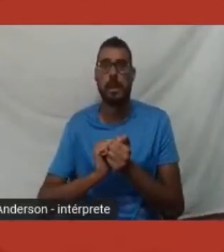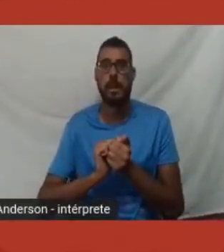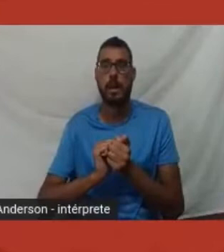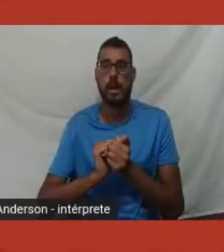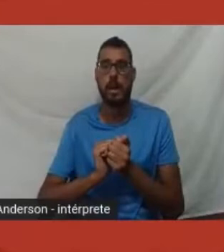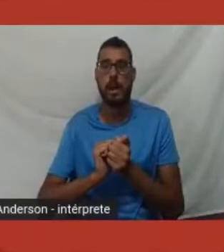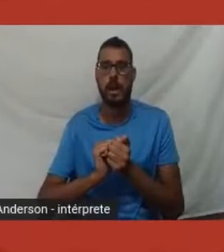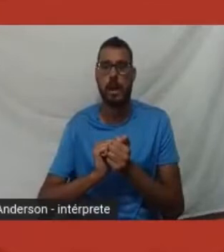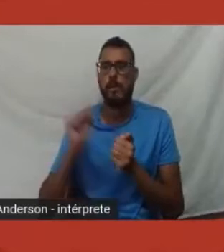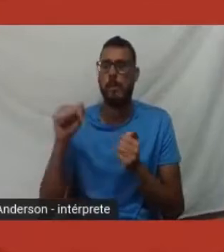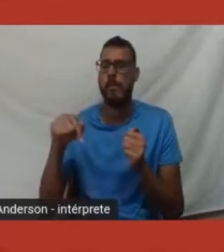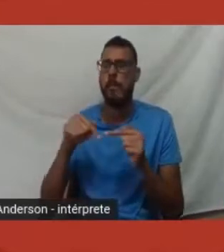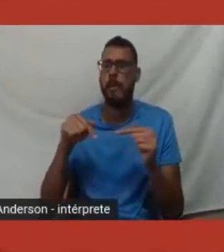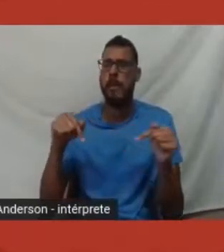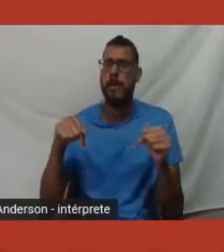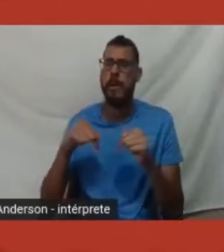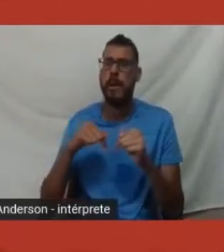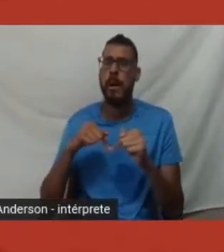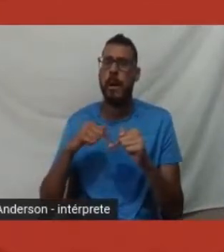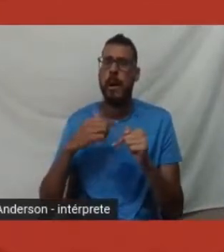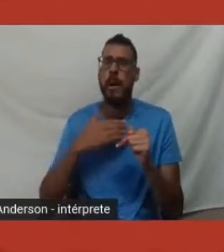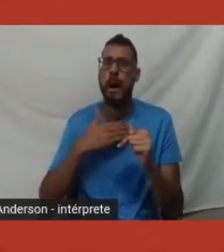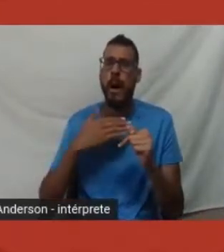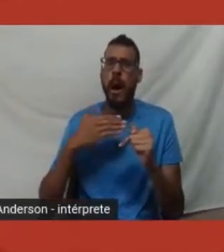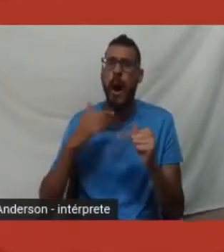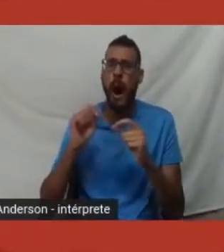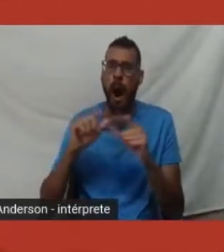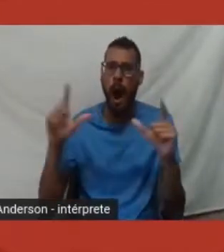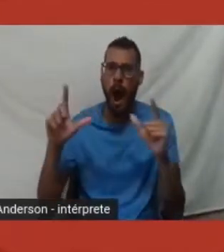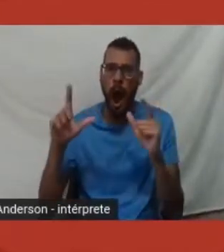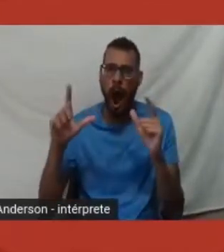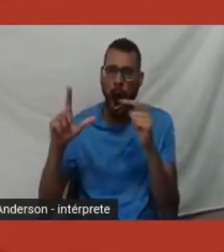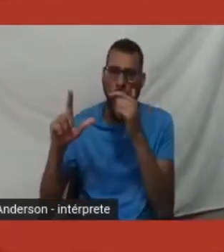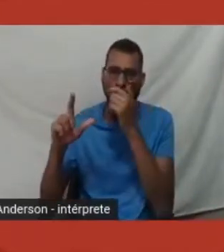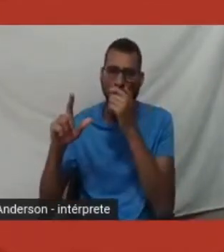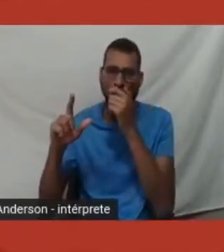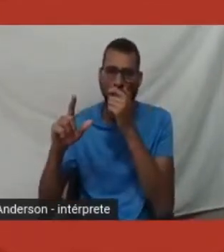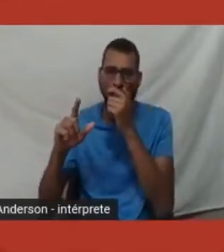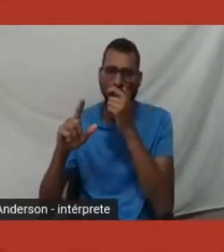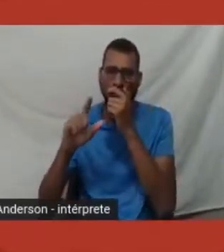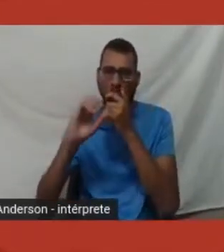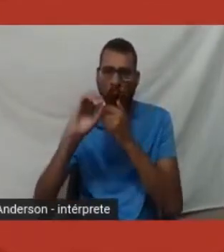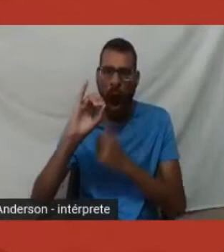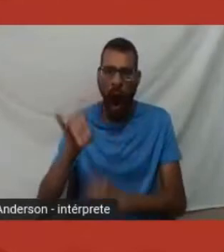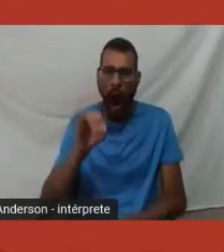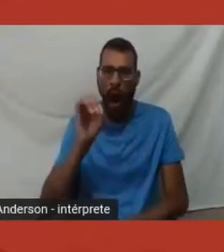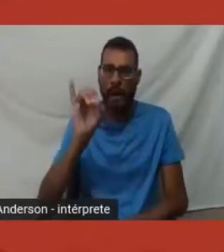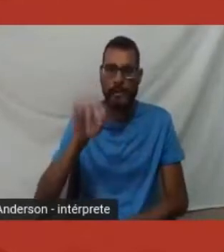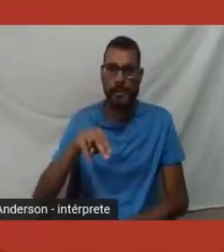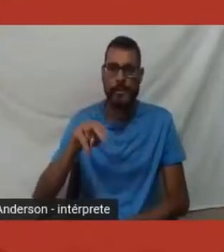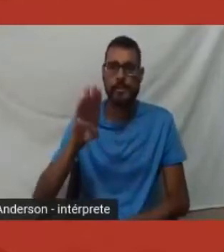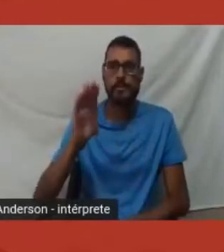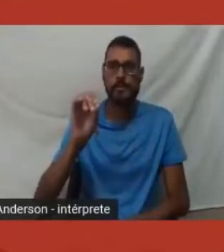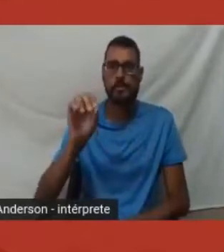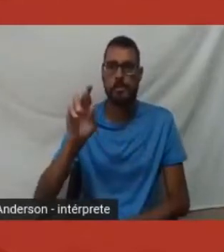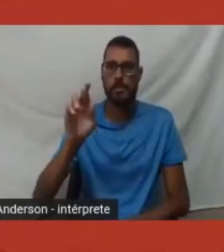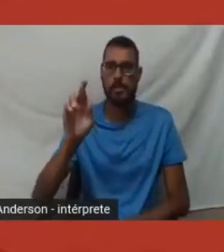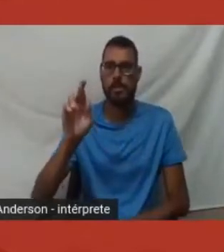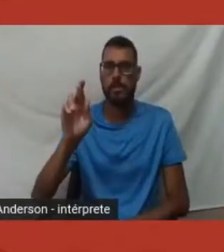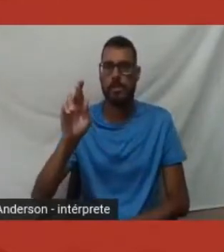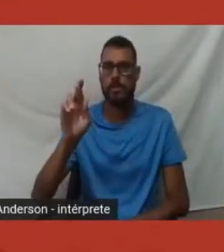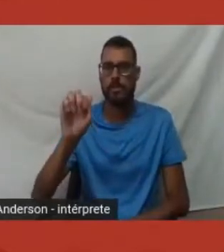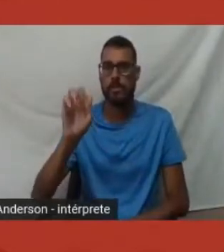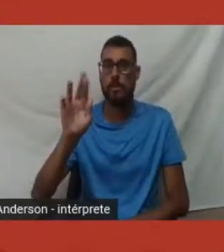que sala que é essa daqui para ver o Jamboard? Não sei se eu vou conseguir acessar o Jamboard. Sala 3? Conrado, você